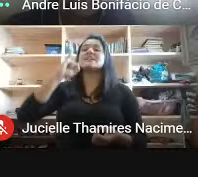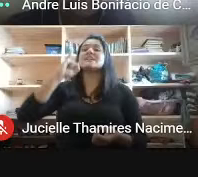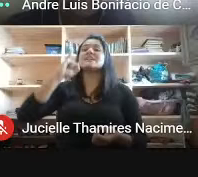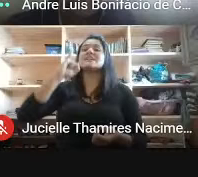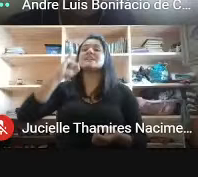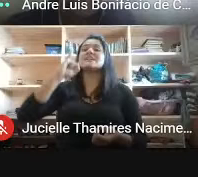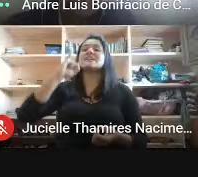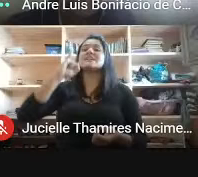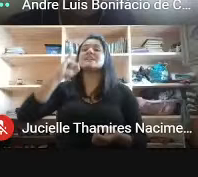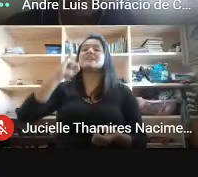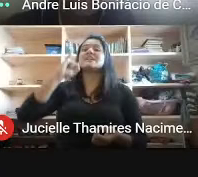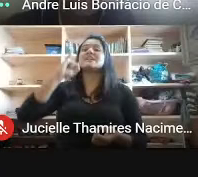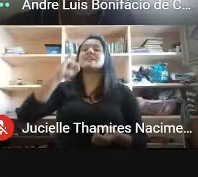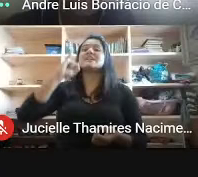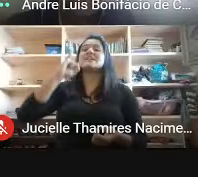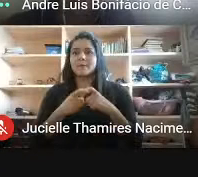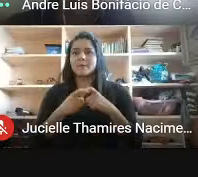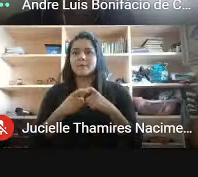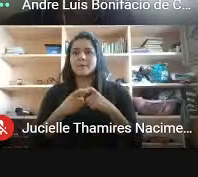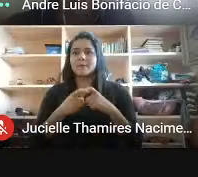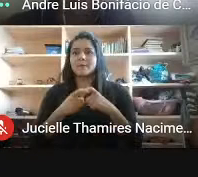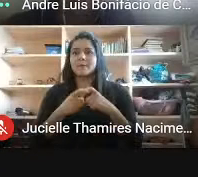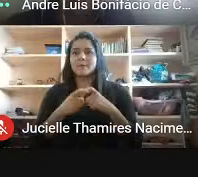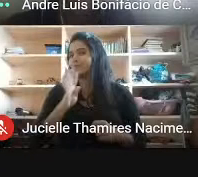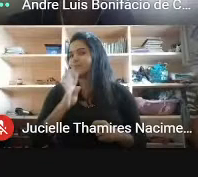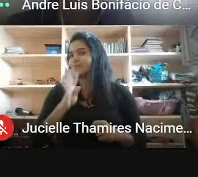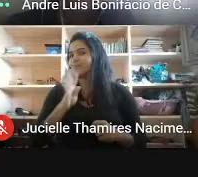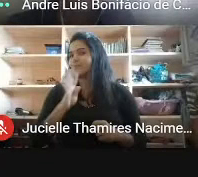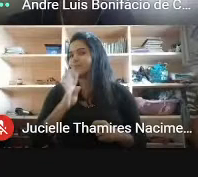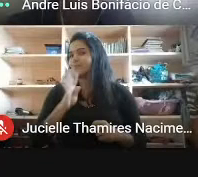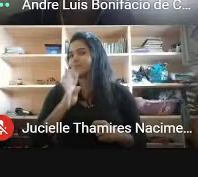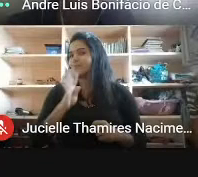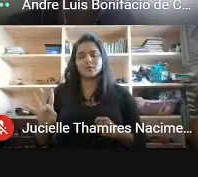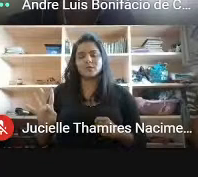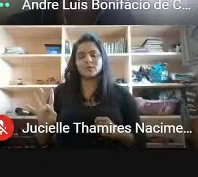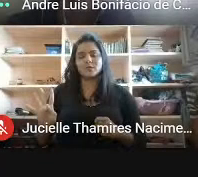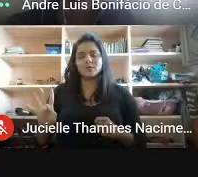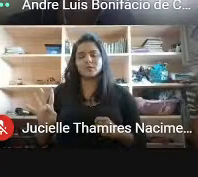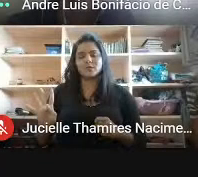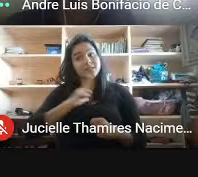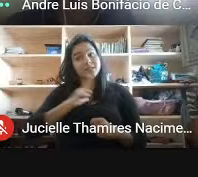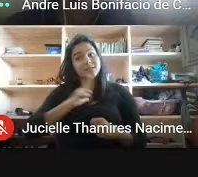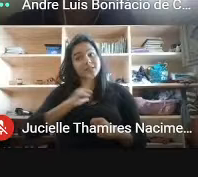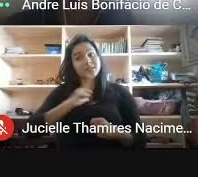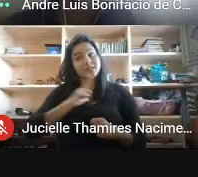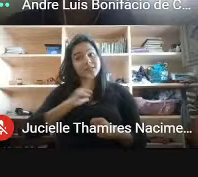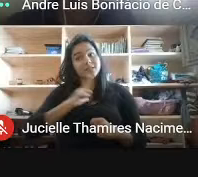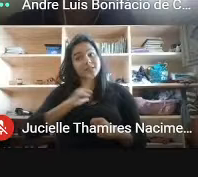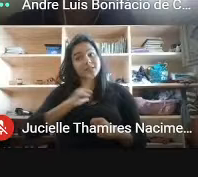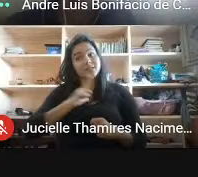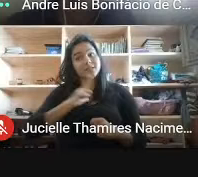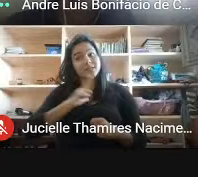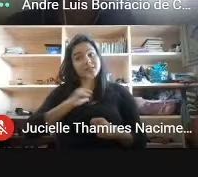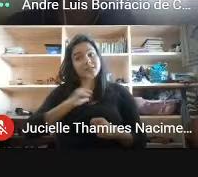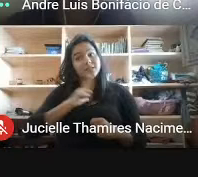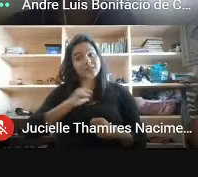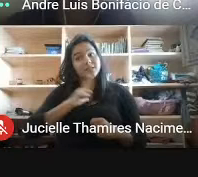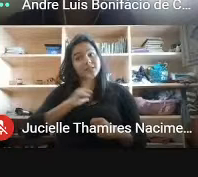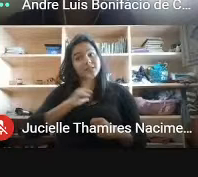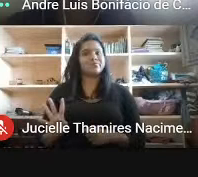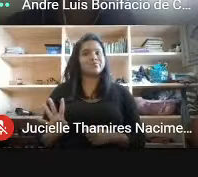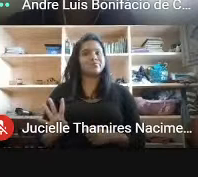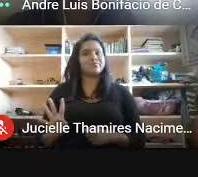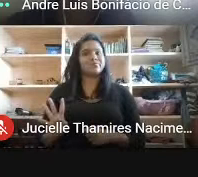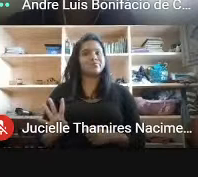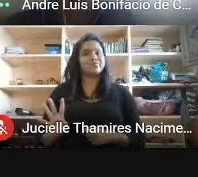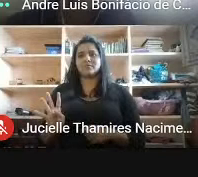saber absolutamente de nada. Aprendeu na vida acadêmica o que era uma sífilis, ou